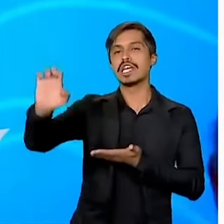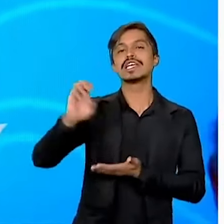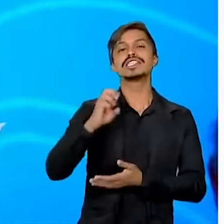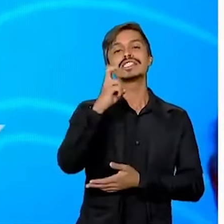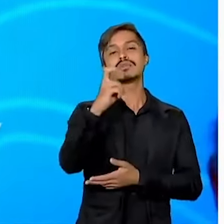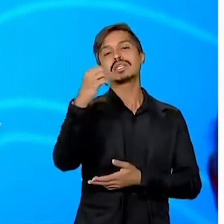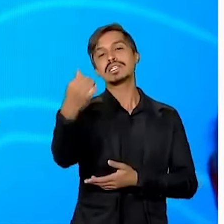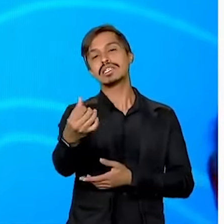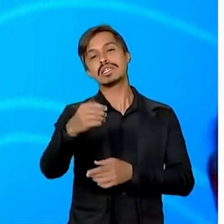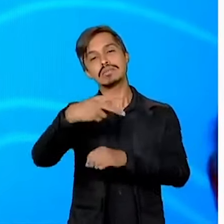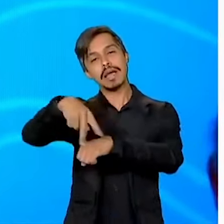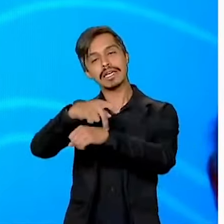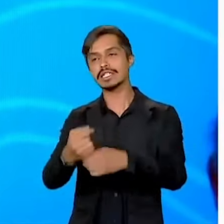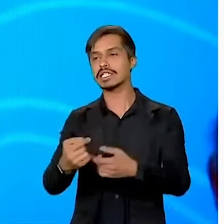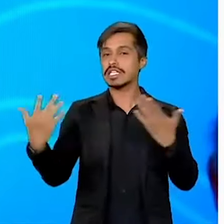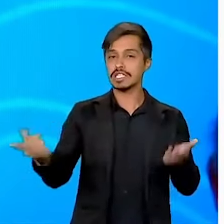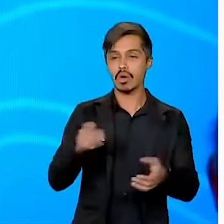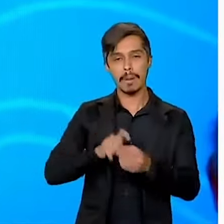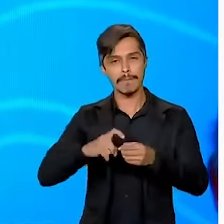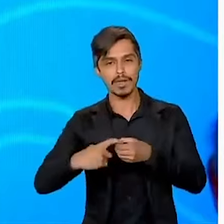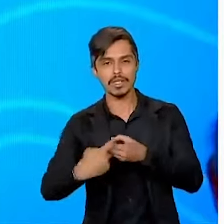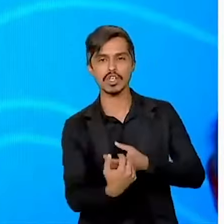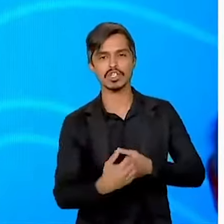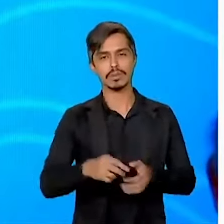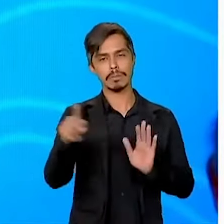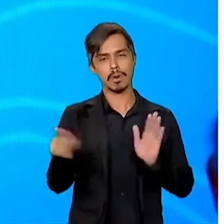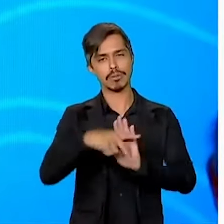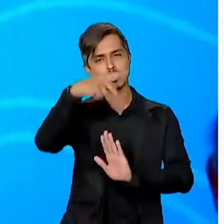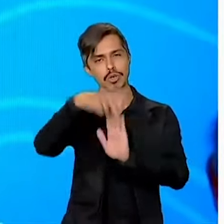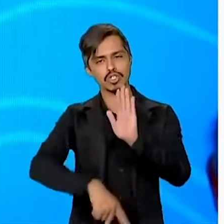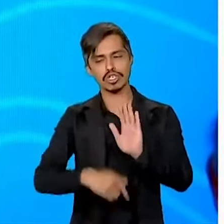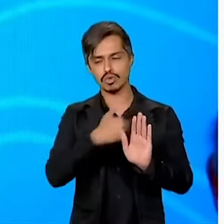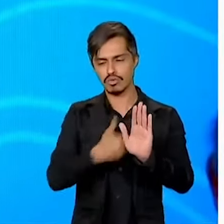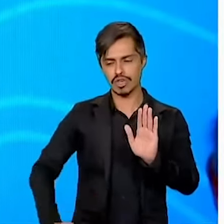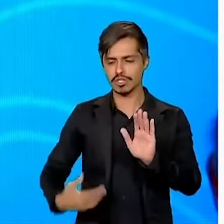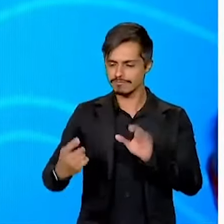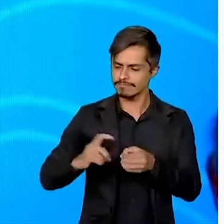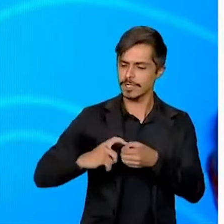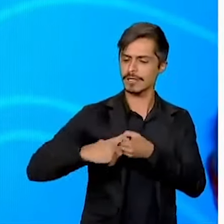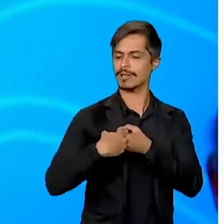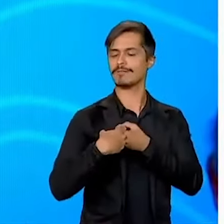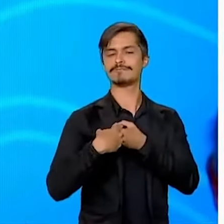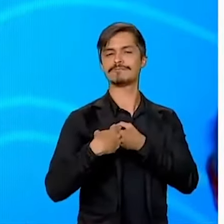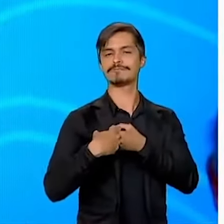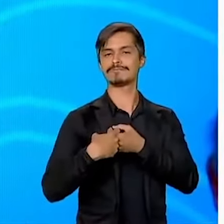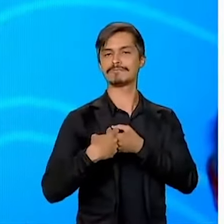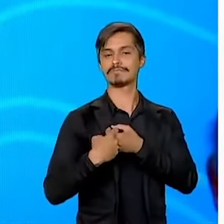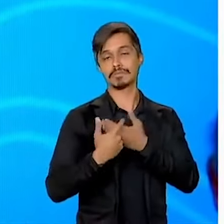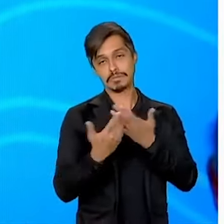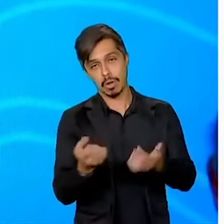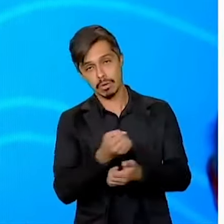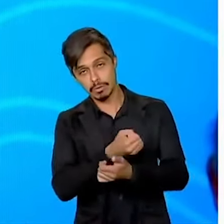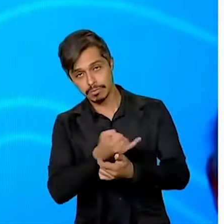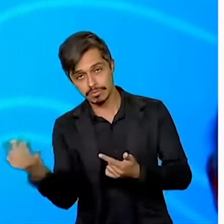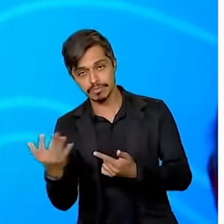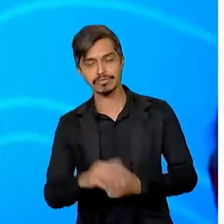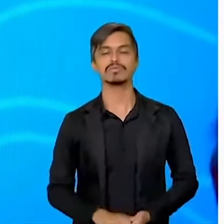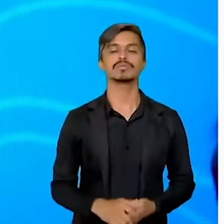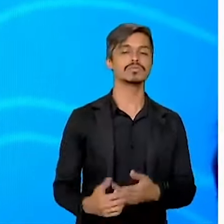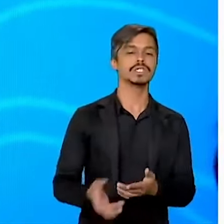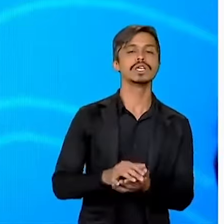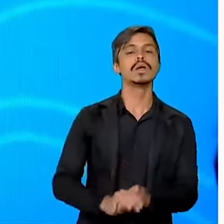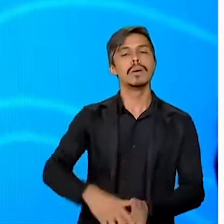uma grande parceira das políticas dos programas do governo federal. Entre eles, o Programa de